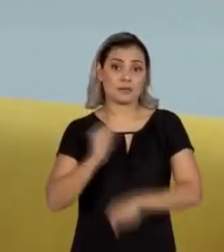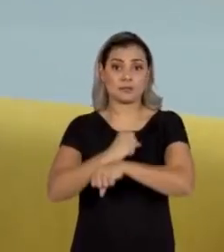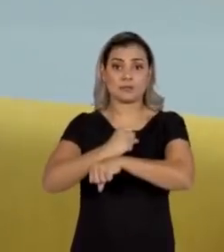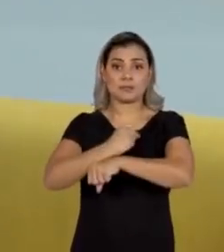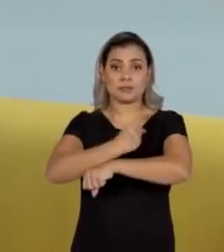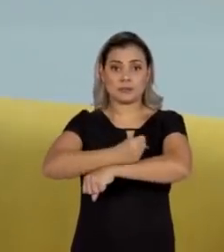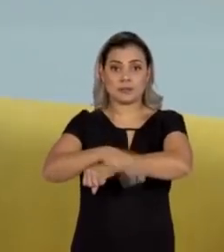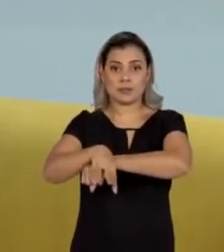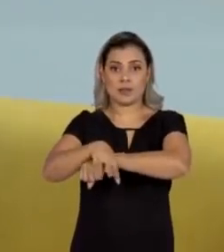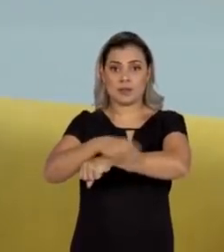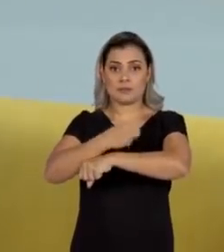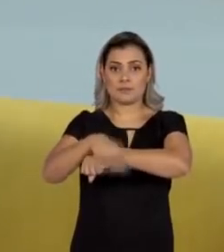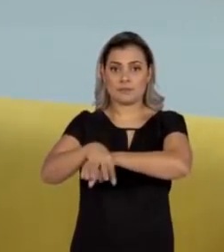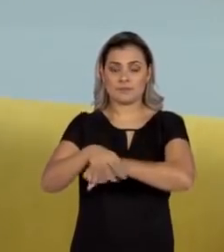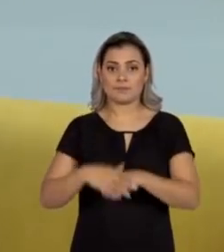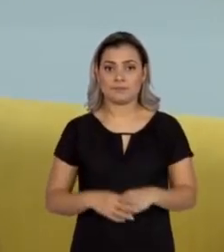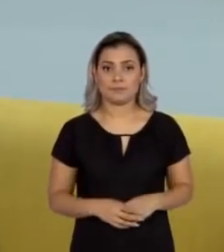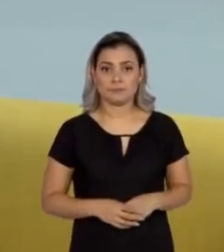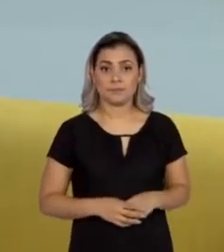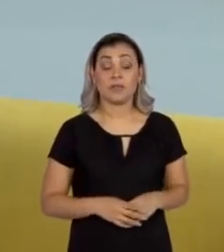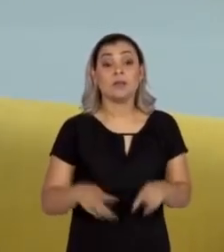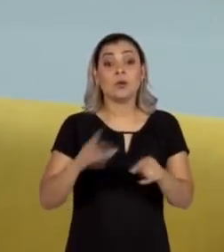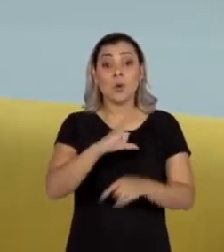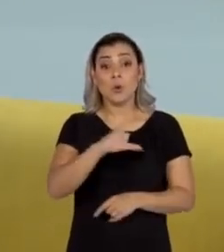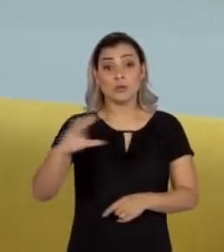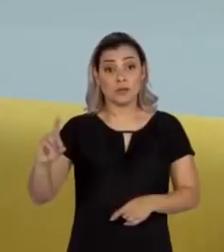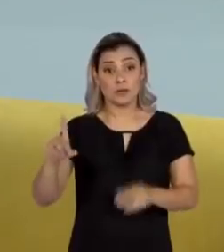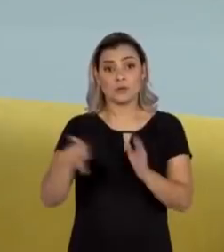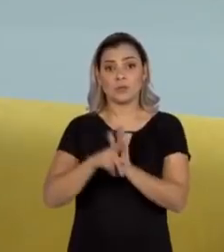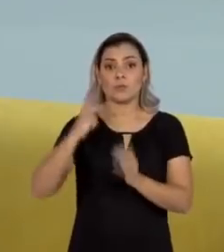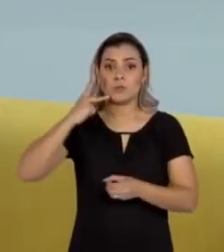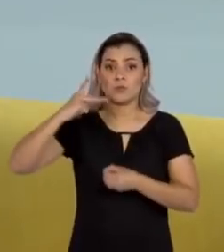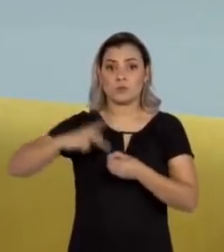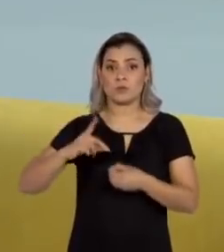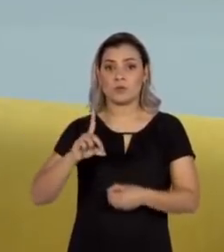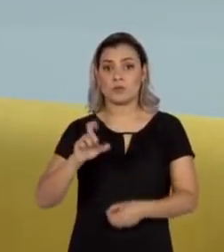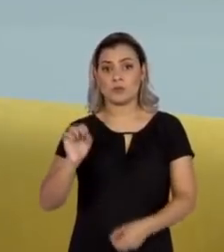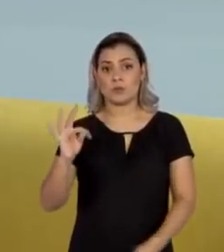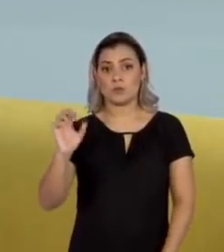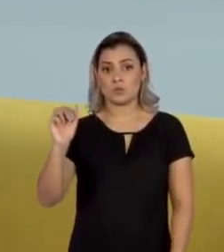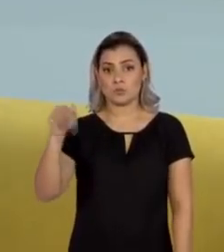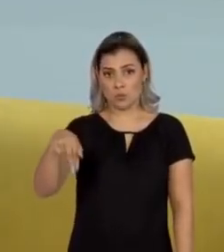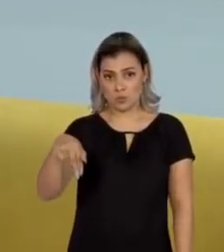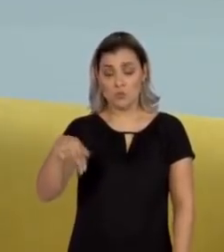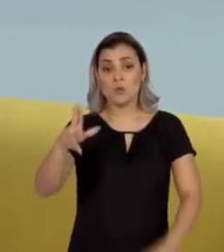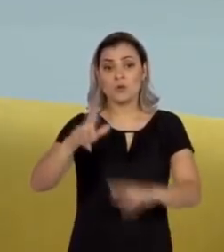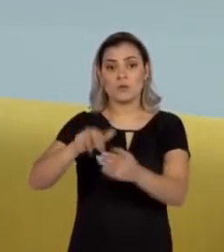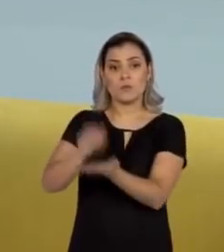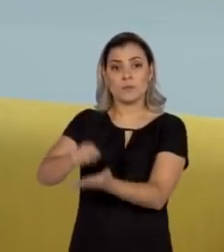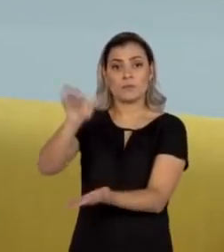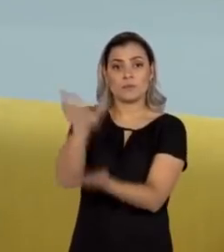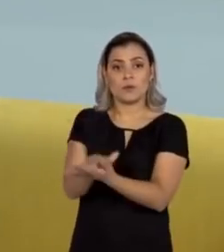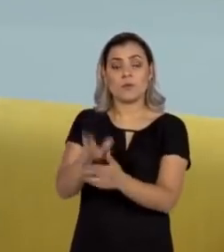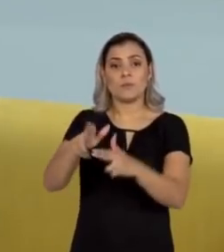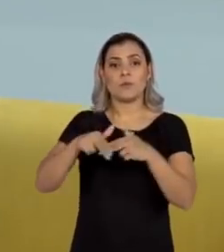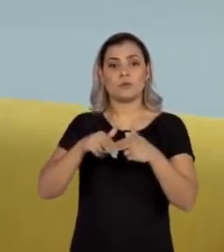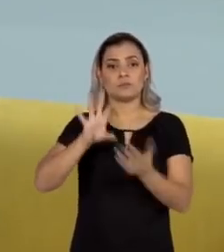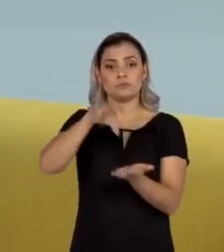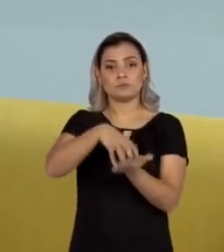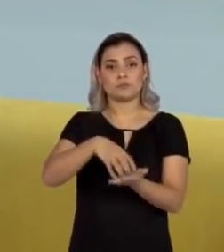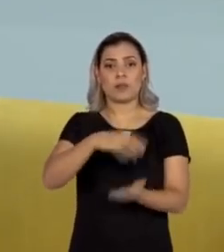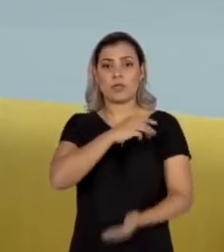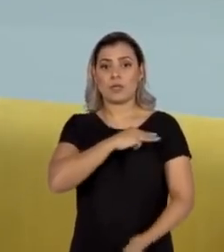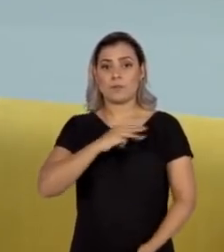O coordenador da Lava Jato em Curitiba, procurador Deltan Dallagnol, foi punido pelo Conselho Nacional do Ministério